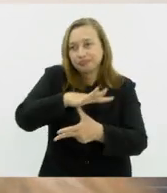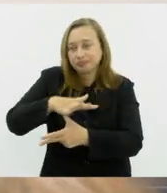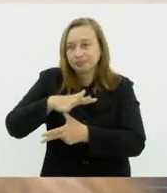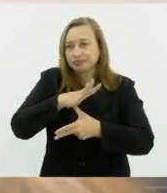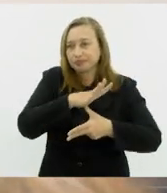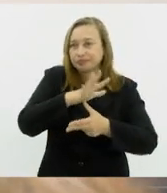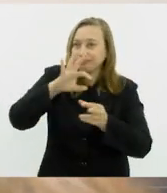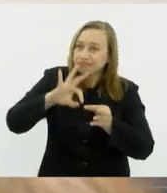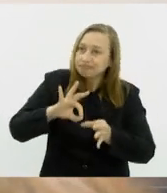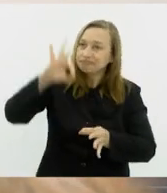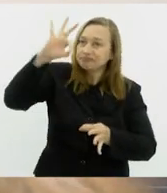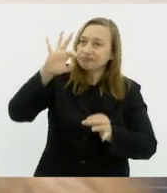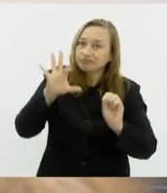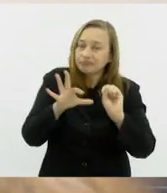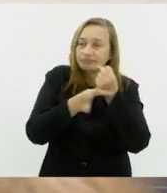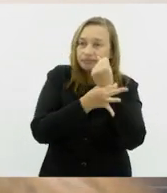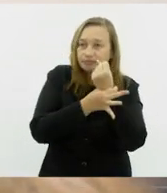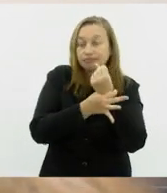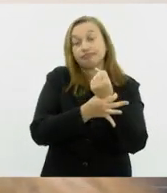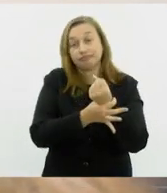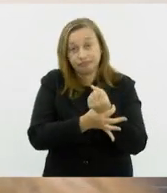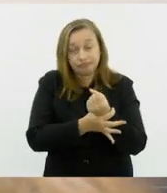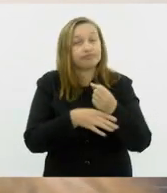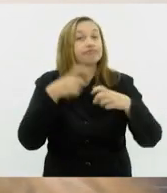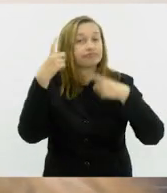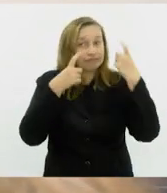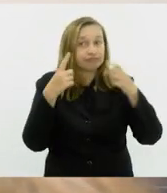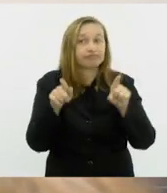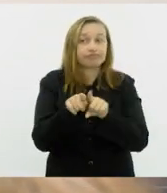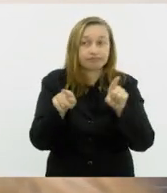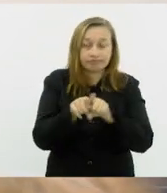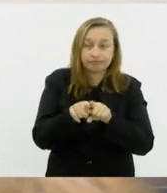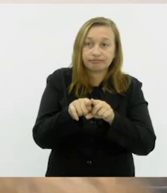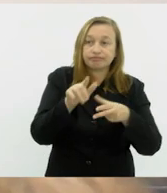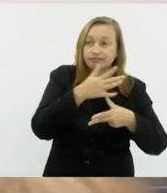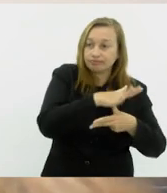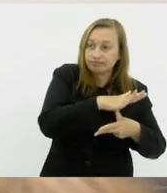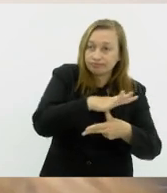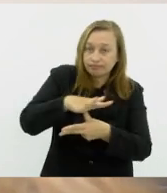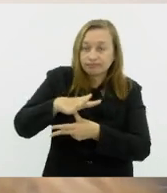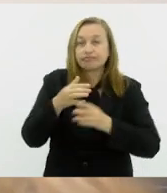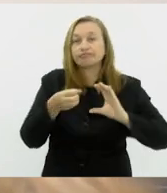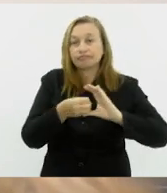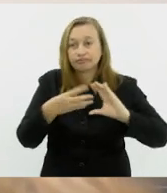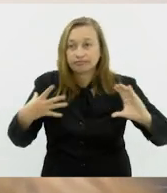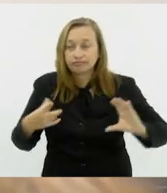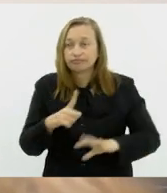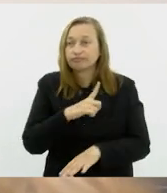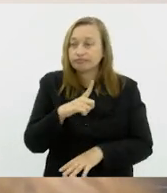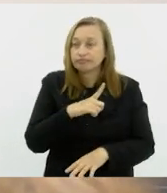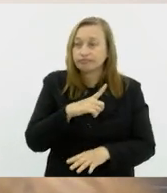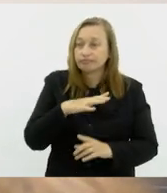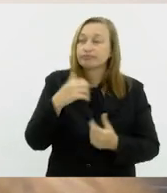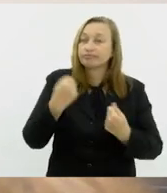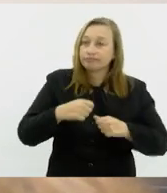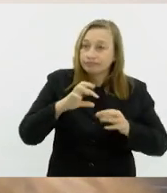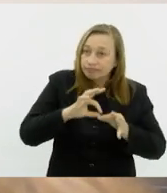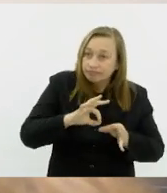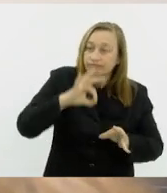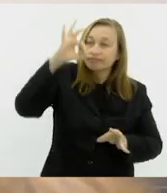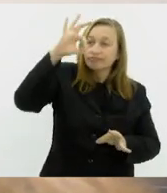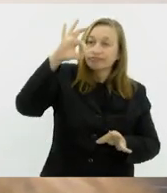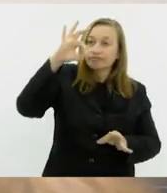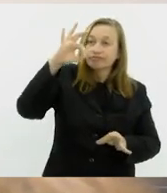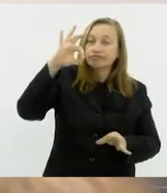que maximizem a segurança de voo. Temos essa preocupação também. O helicóptero ele tem uma característica que ele precisa de uma certa altura para, em caso